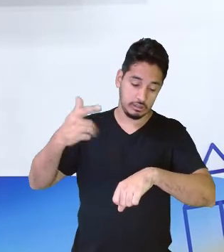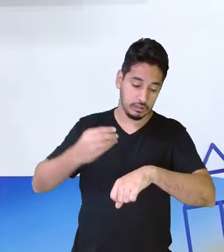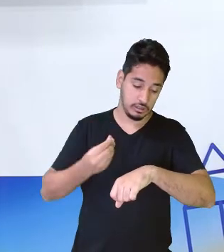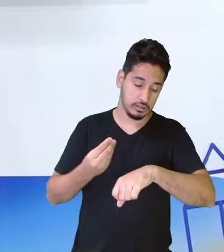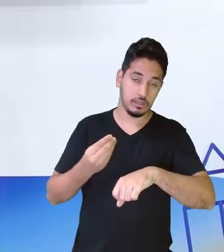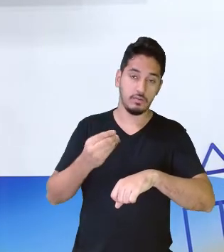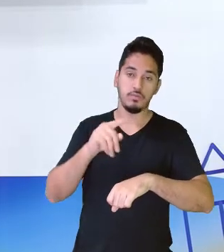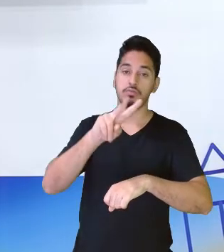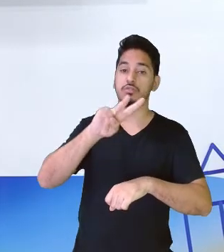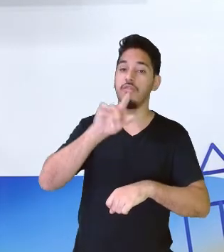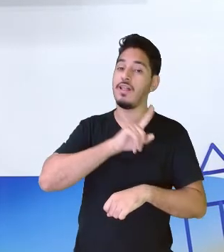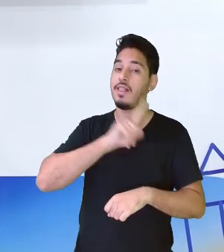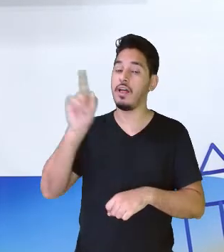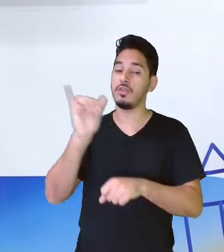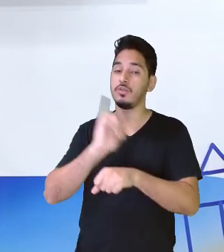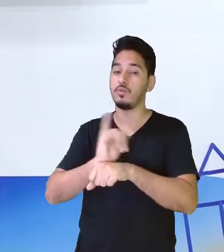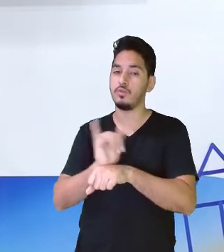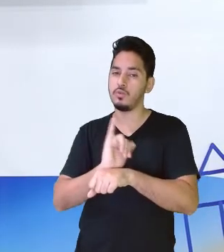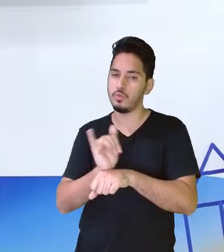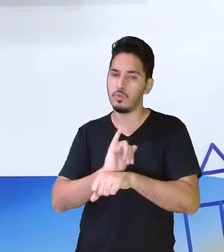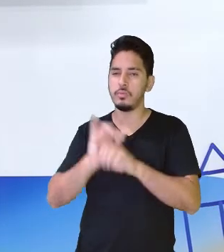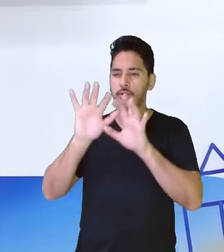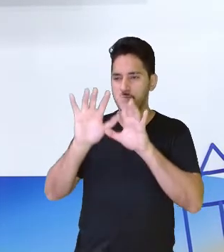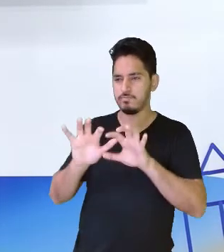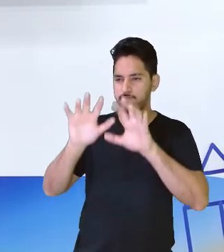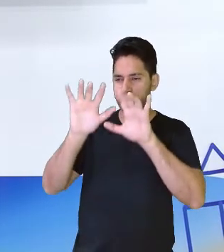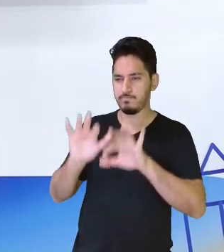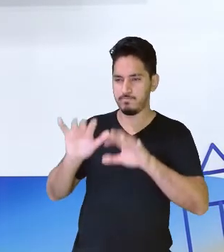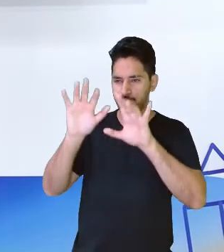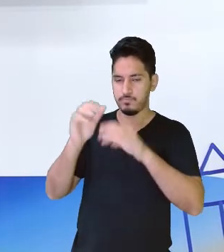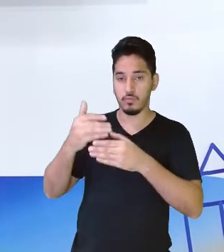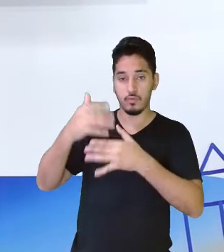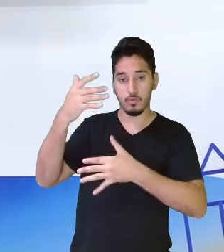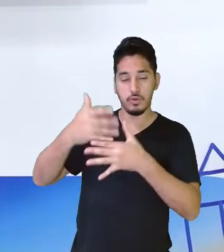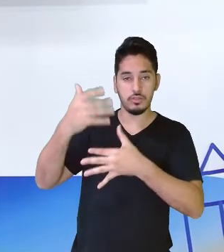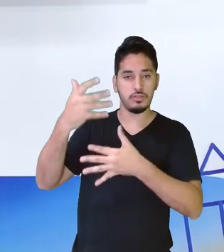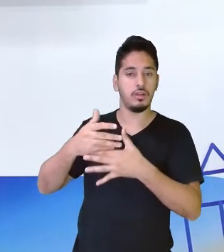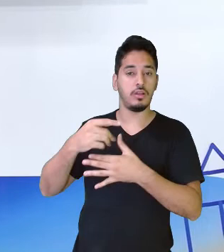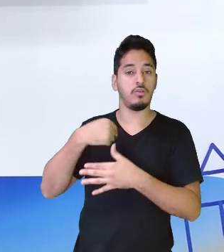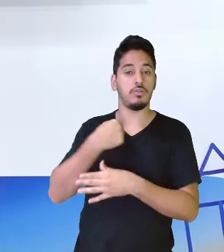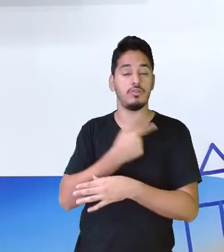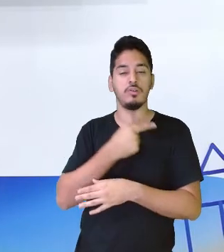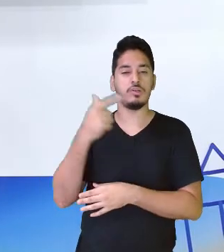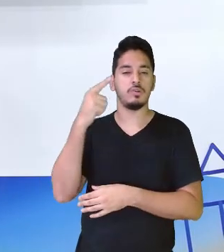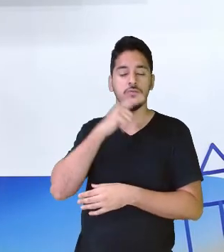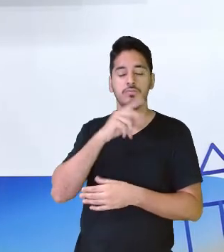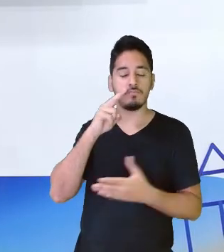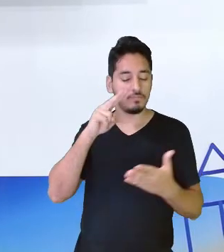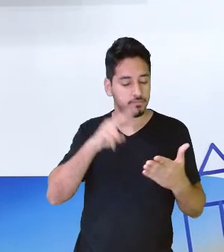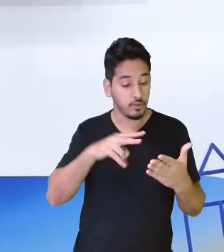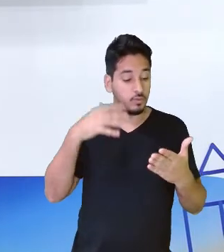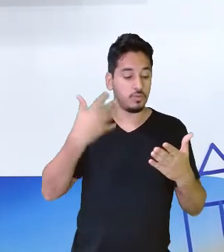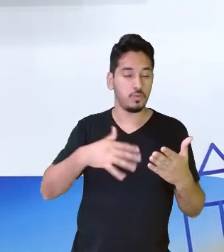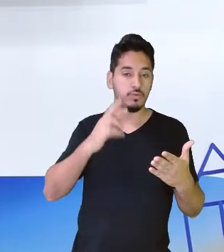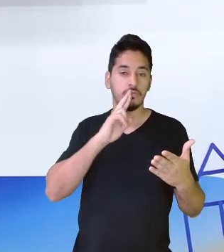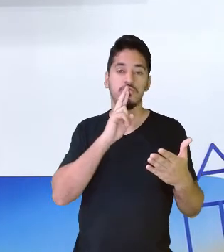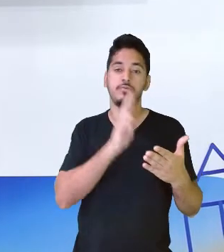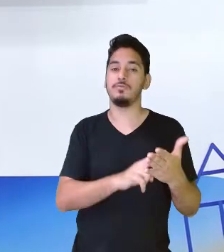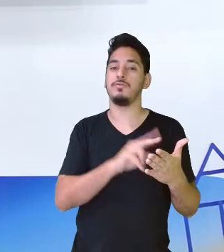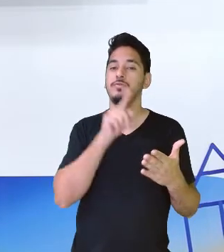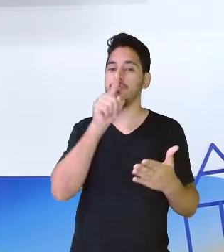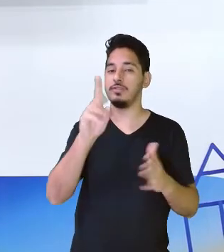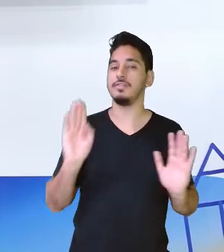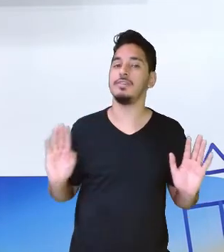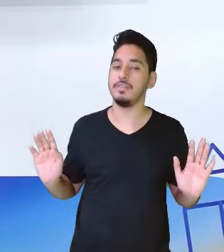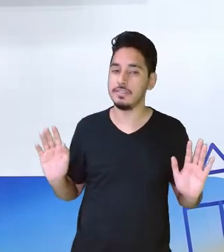aula, você vai lá no YouTube, deixa o comentário que assim que a gente conseguir ver, responderemos com